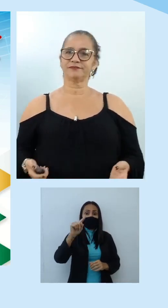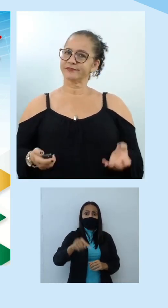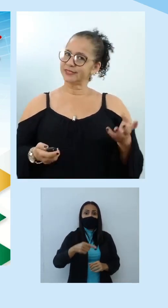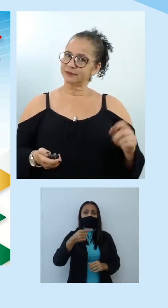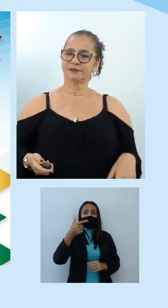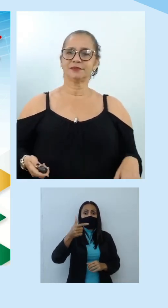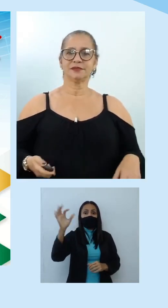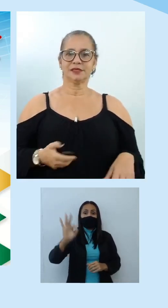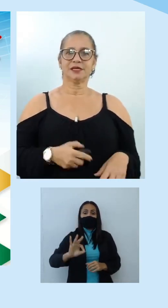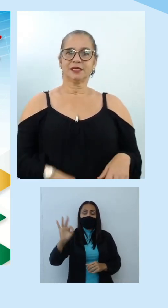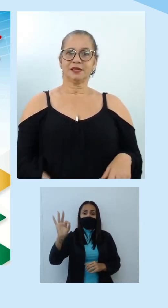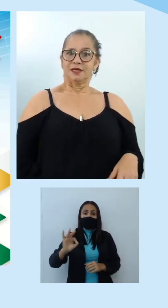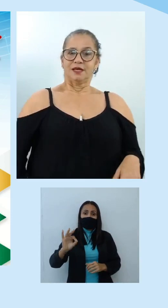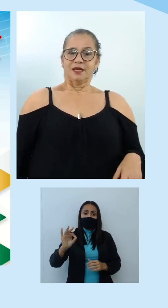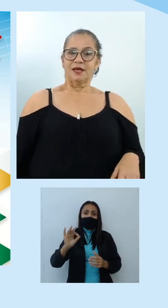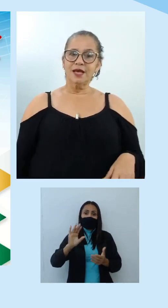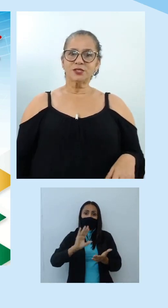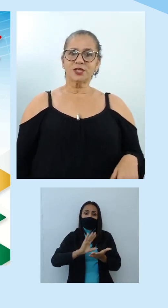renda.